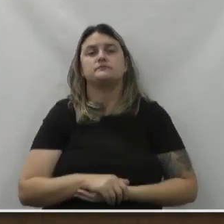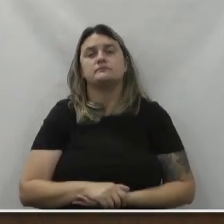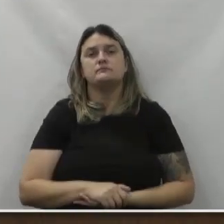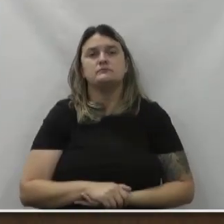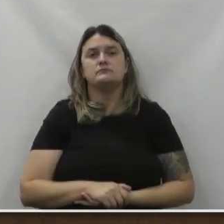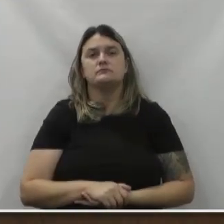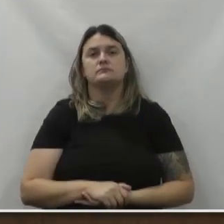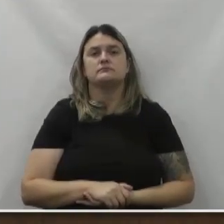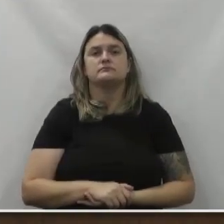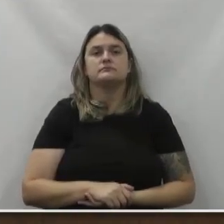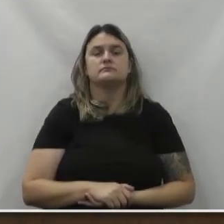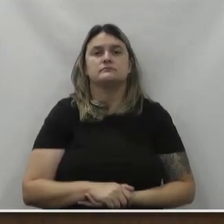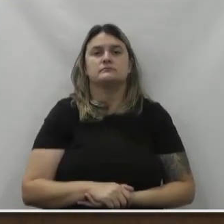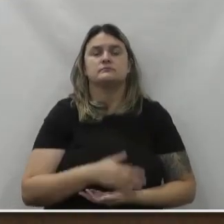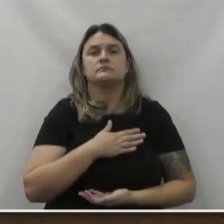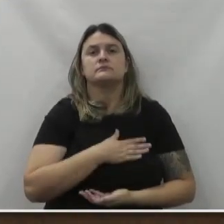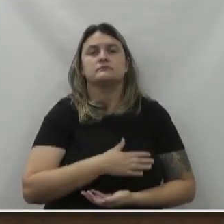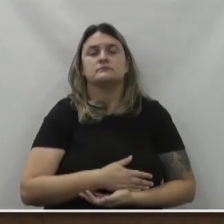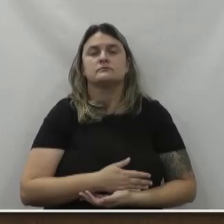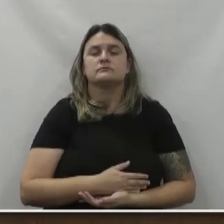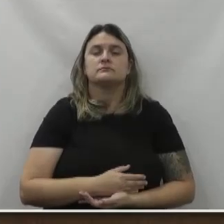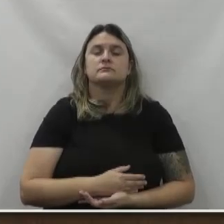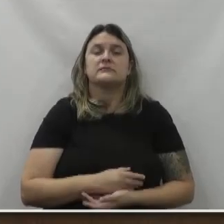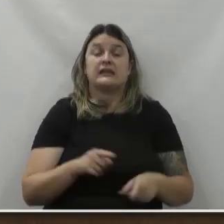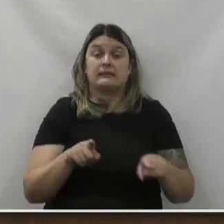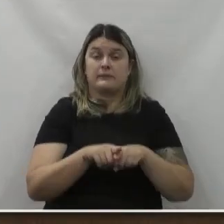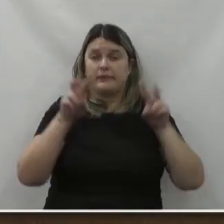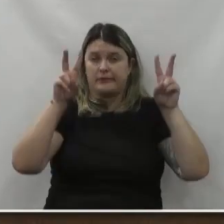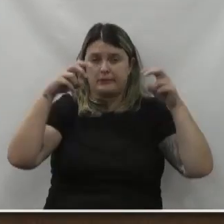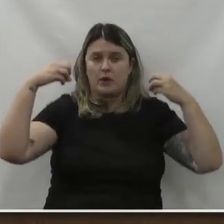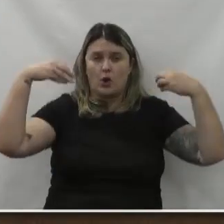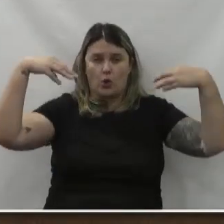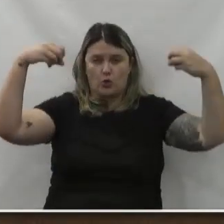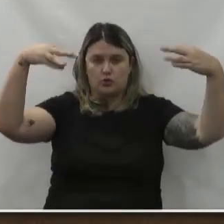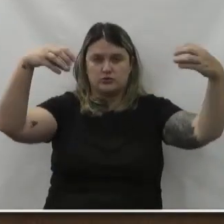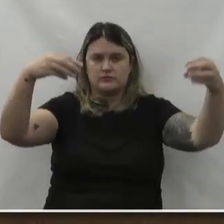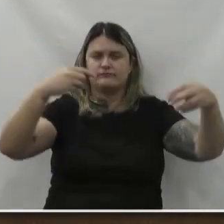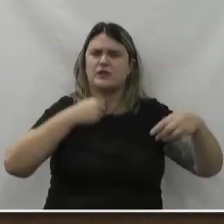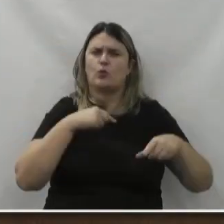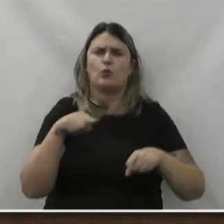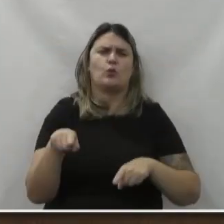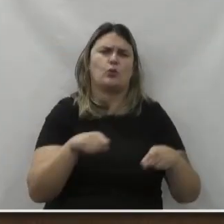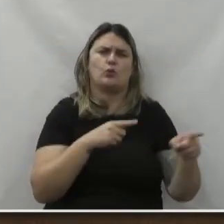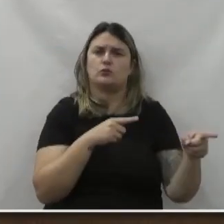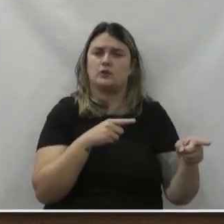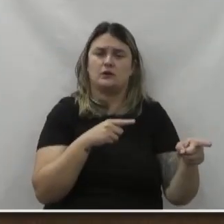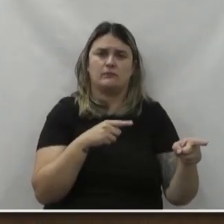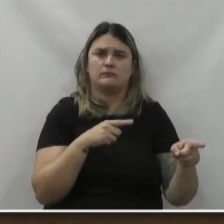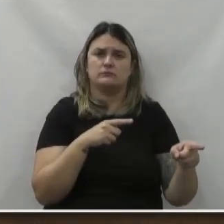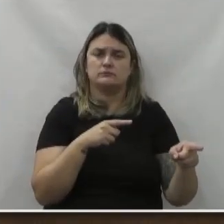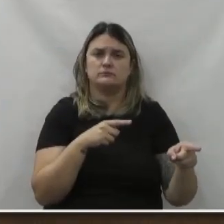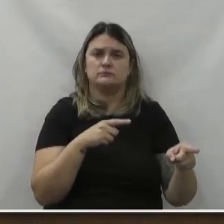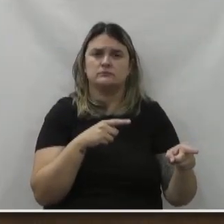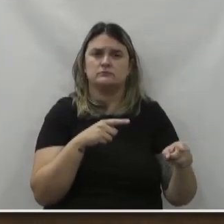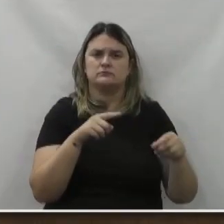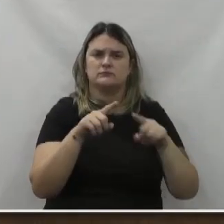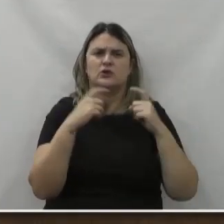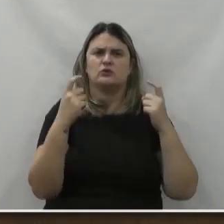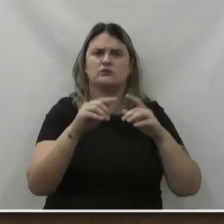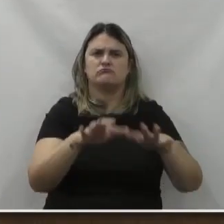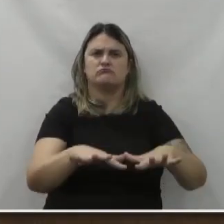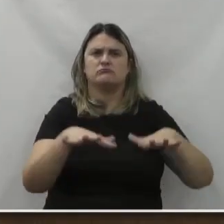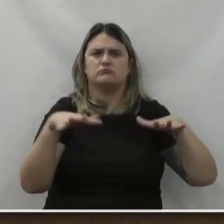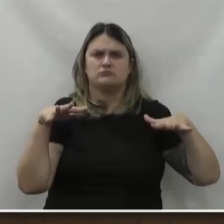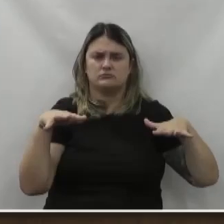eu queria falar sobre a iluminação pública. A princípio, eu sou contra a audiência pública